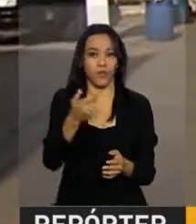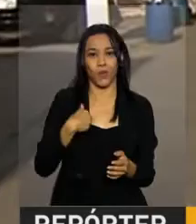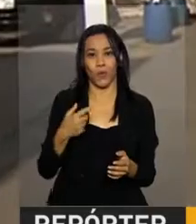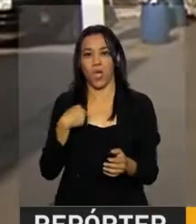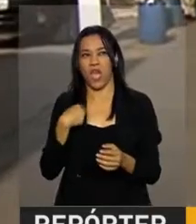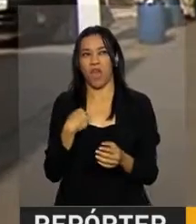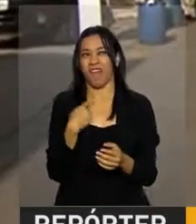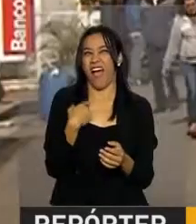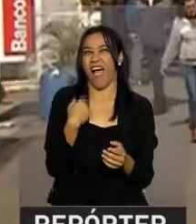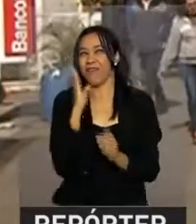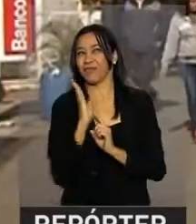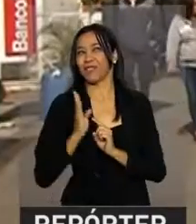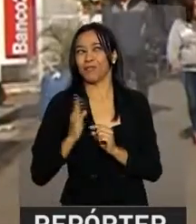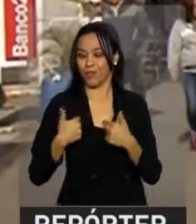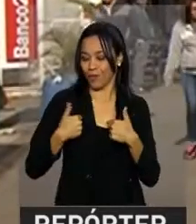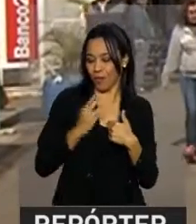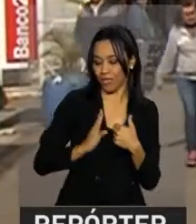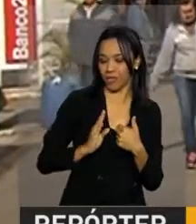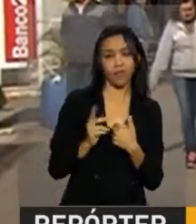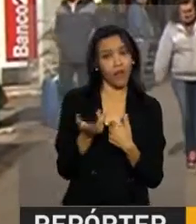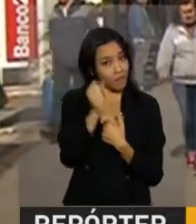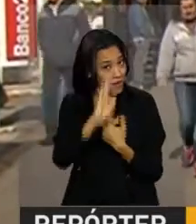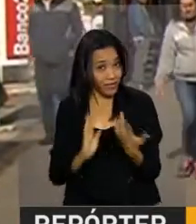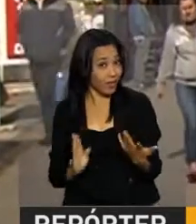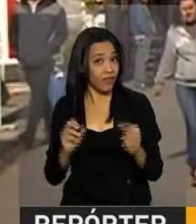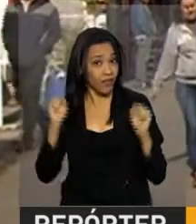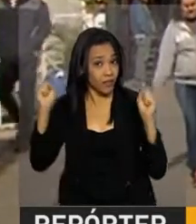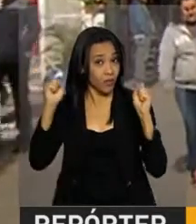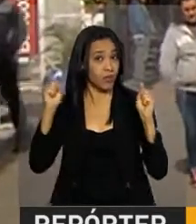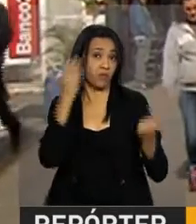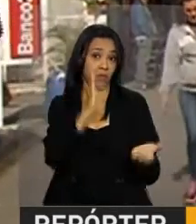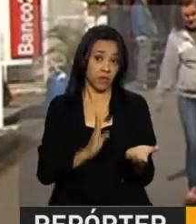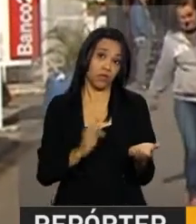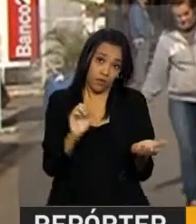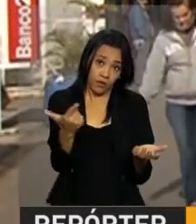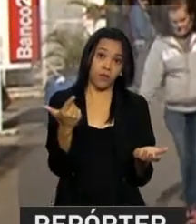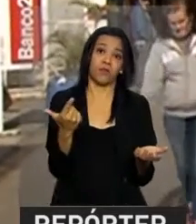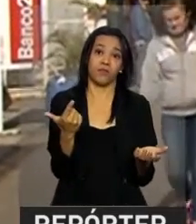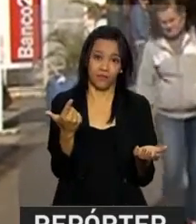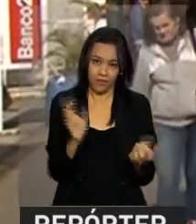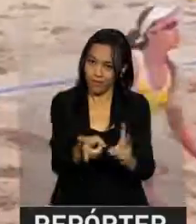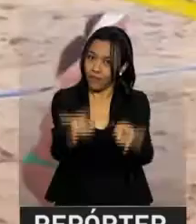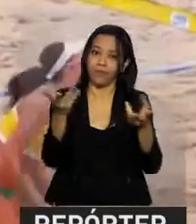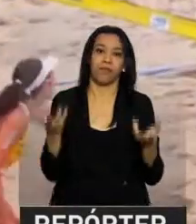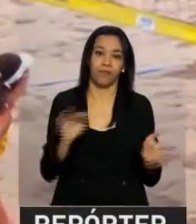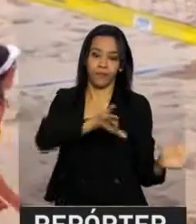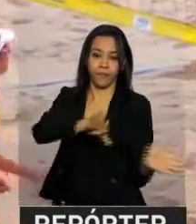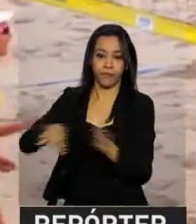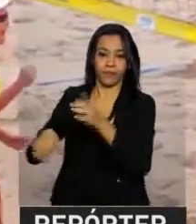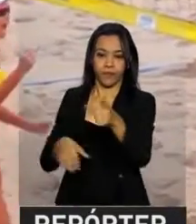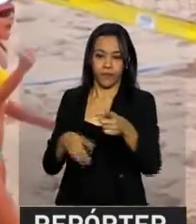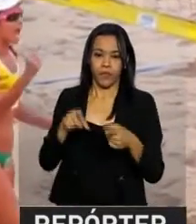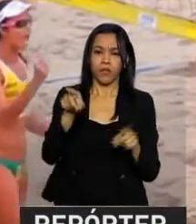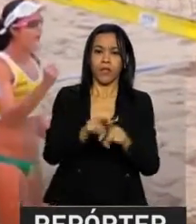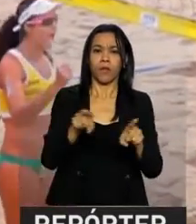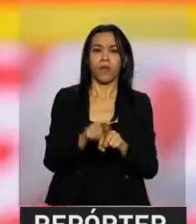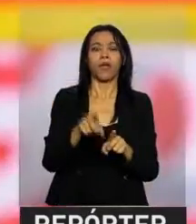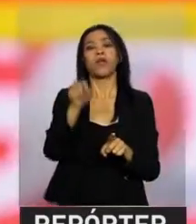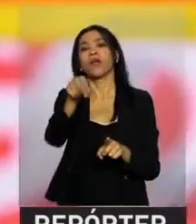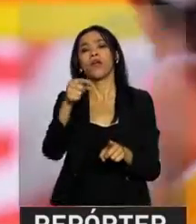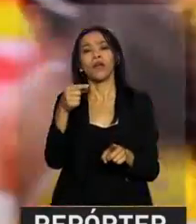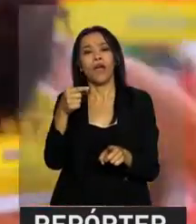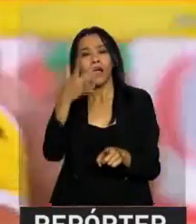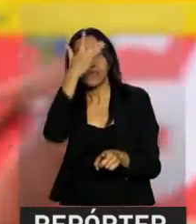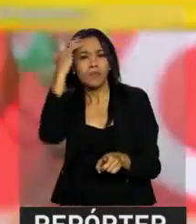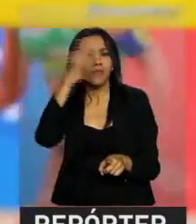tô sendo porque a saca no brasil são os brasileiros né então vamos torcer do brasil código sempre o levantamento também revela otimismo